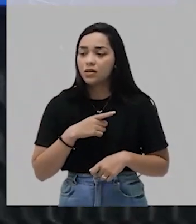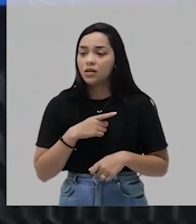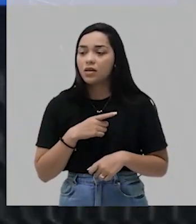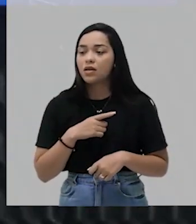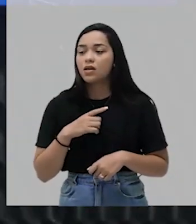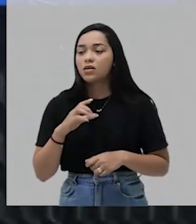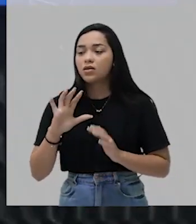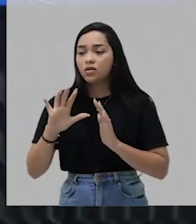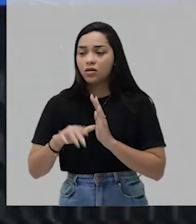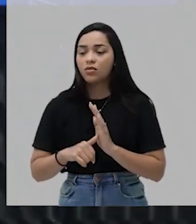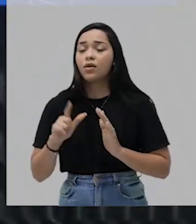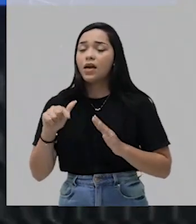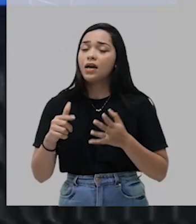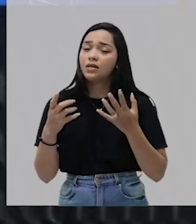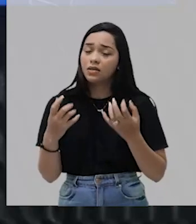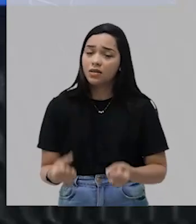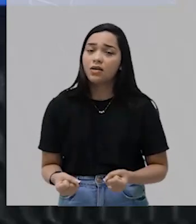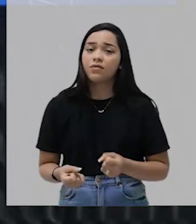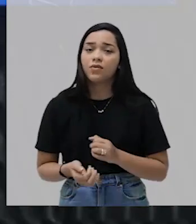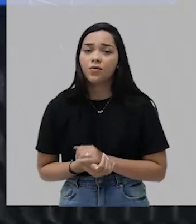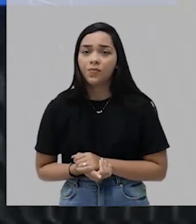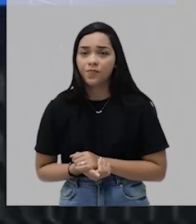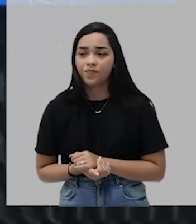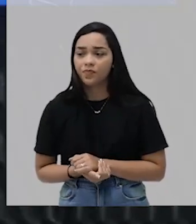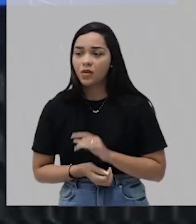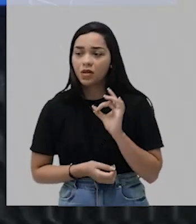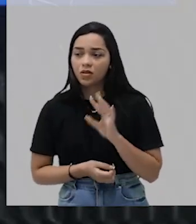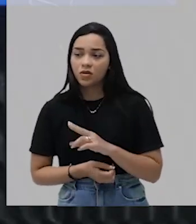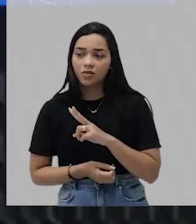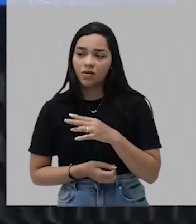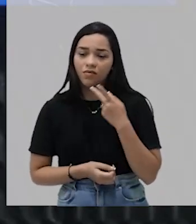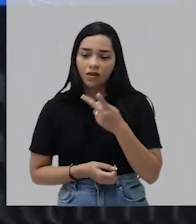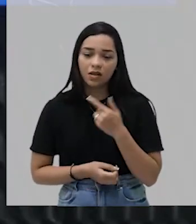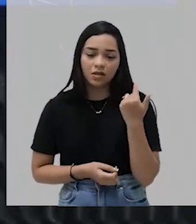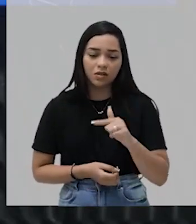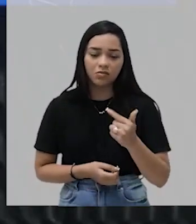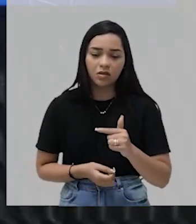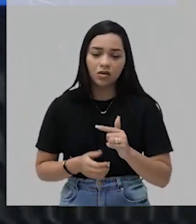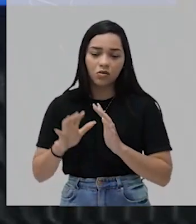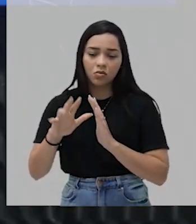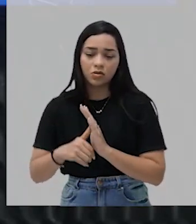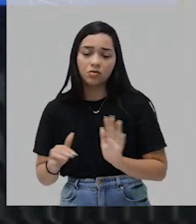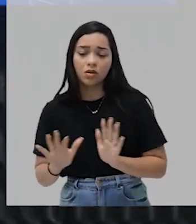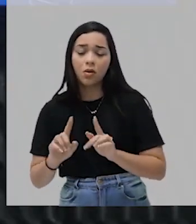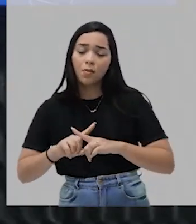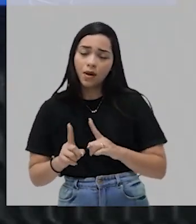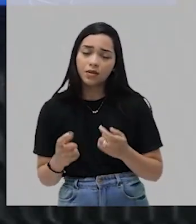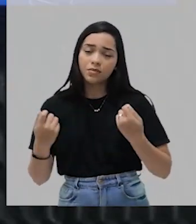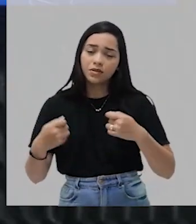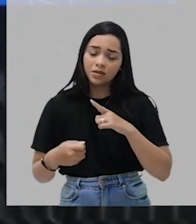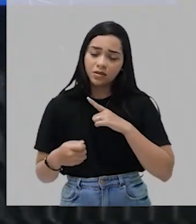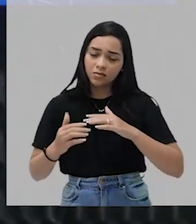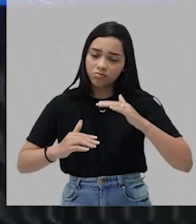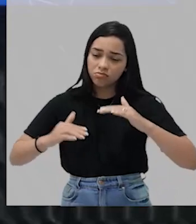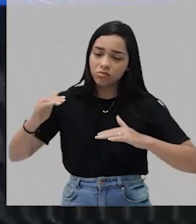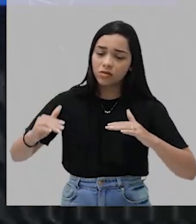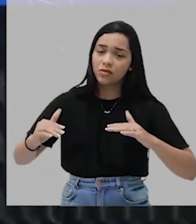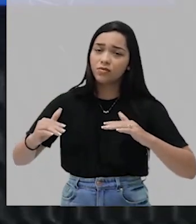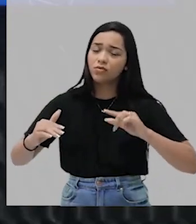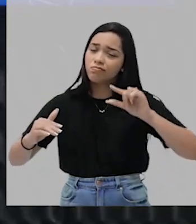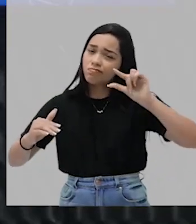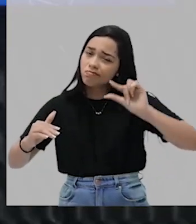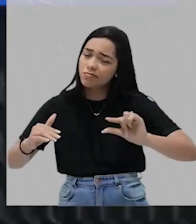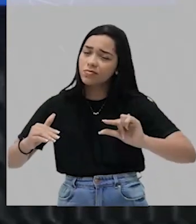de corrupção ele é aceitável. Não é que se diga que não vai se ter corrupção, mas é preciso se ter um nível de corrupção